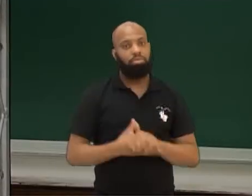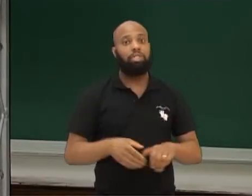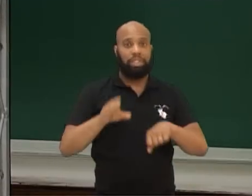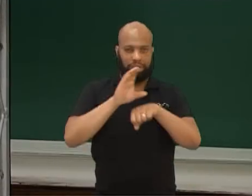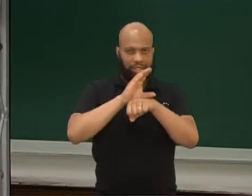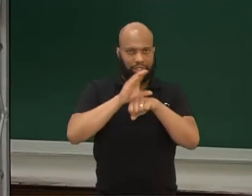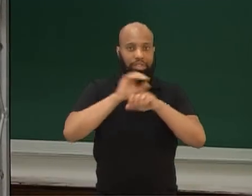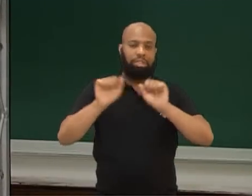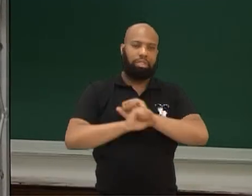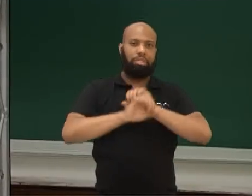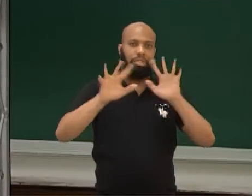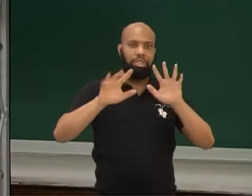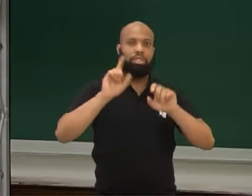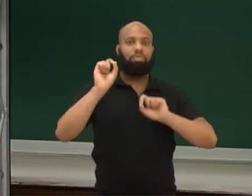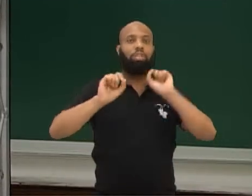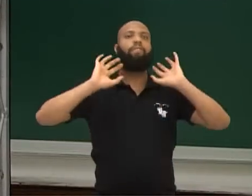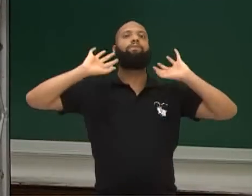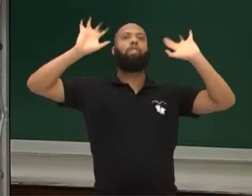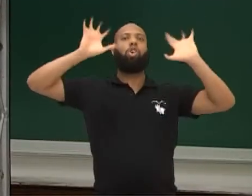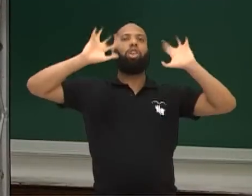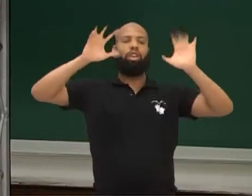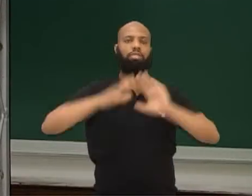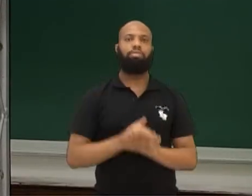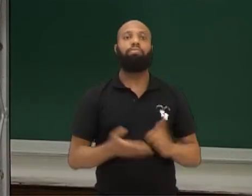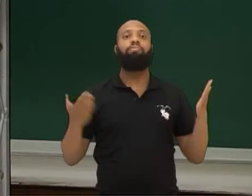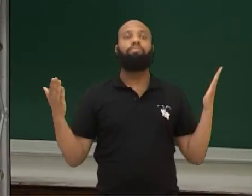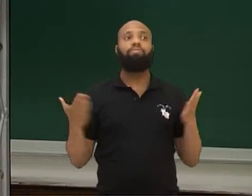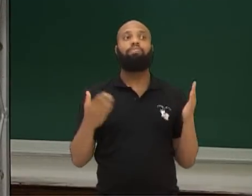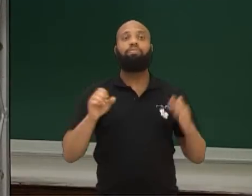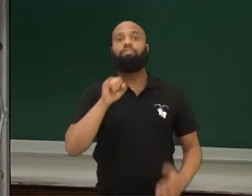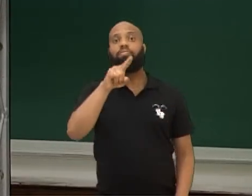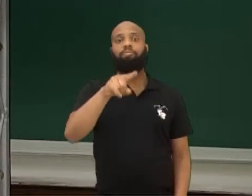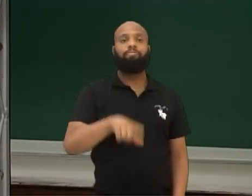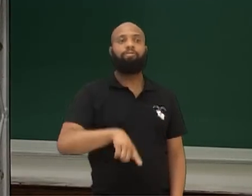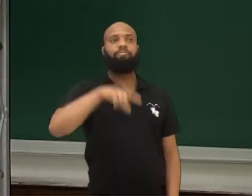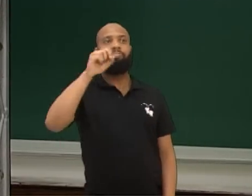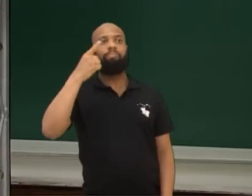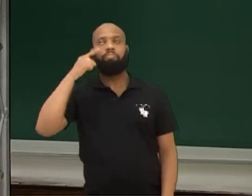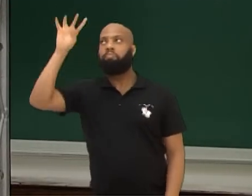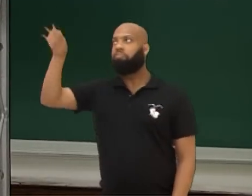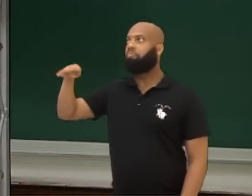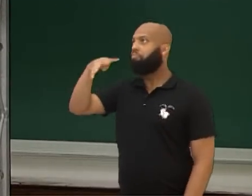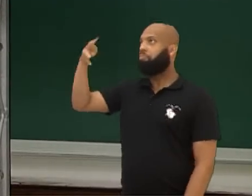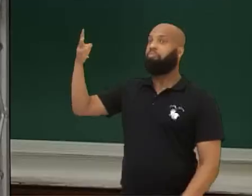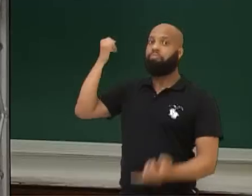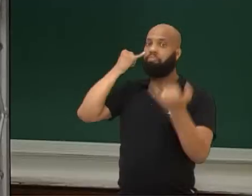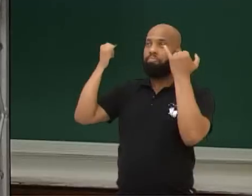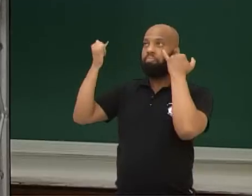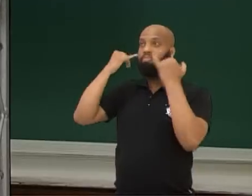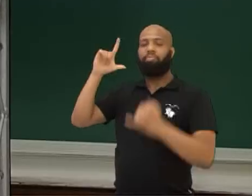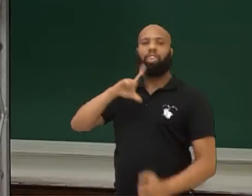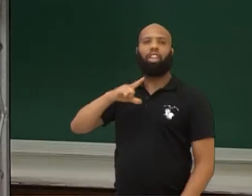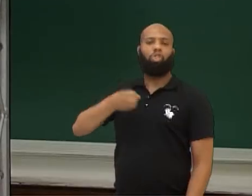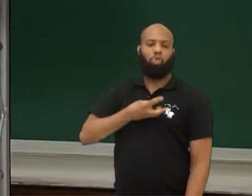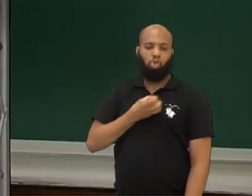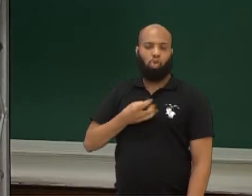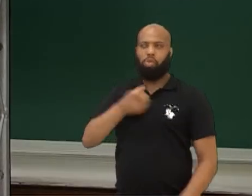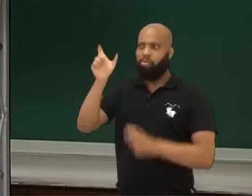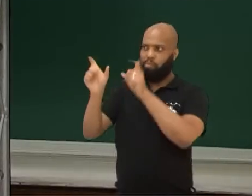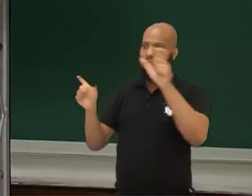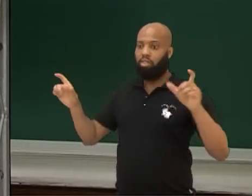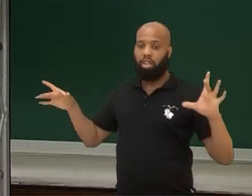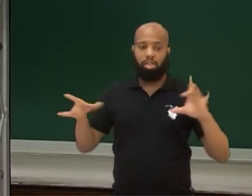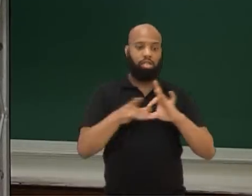cinza mais claro é o vôlei. E daí? Se você fosse associar a imagem, que é o gráfico, com